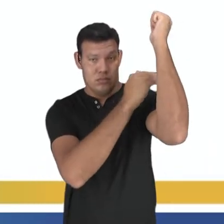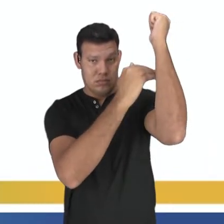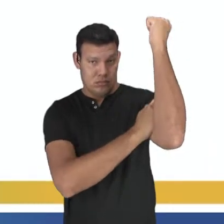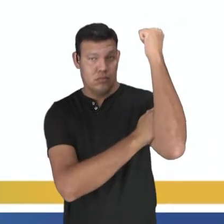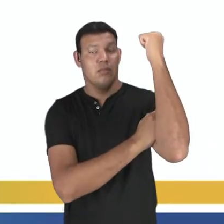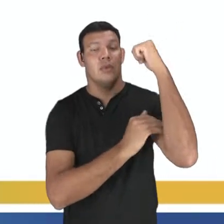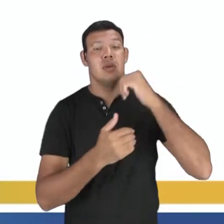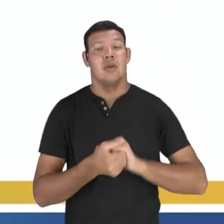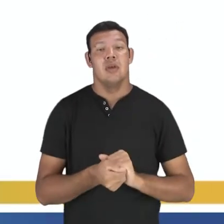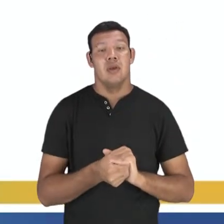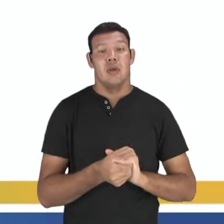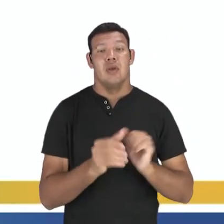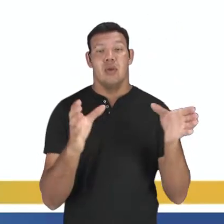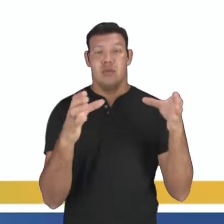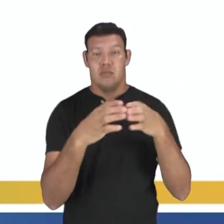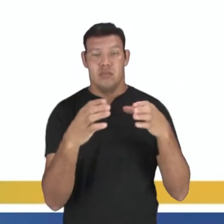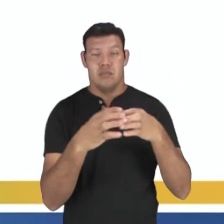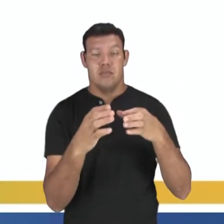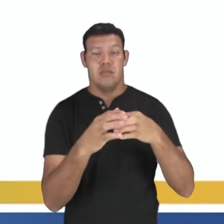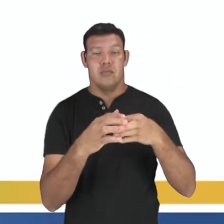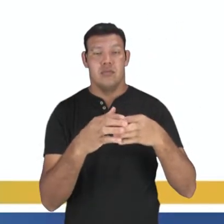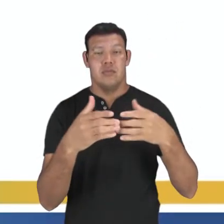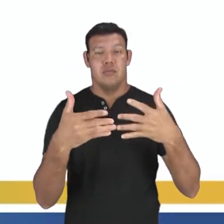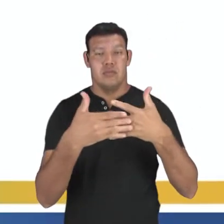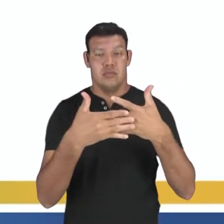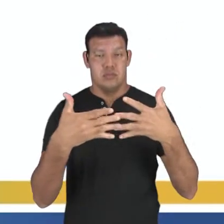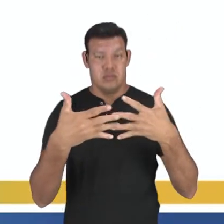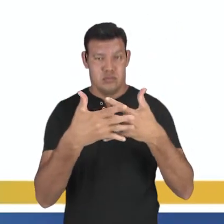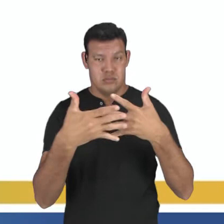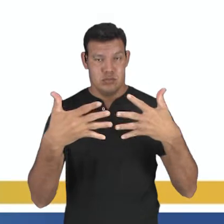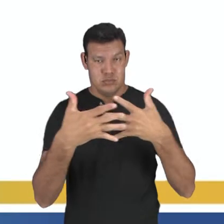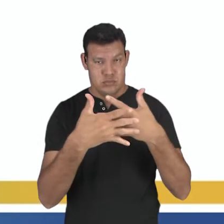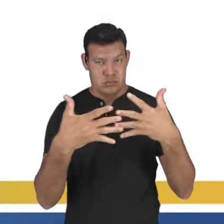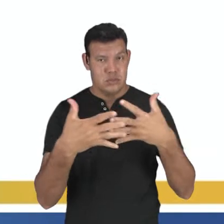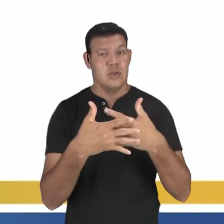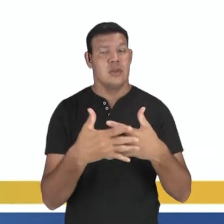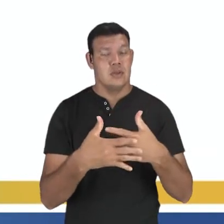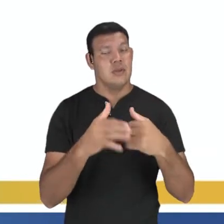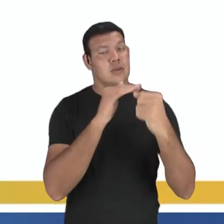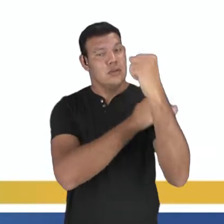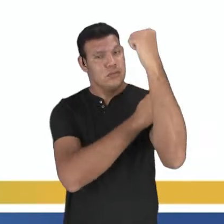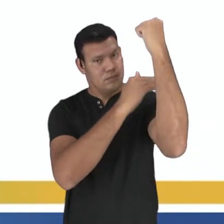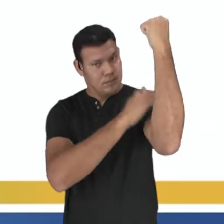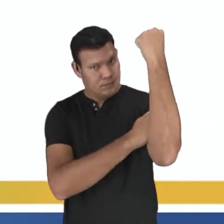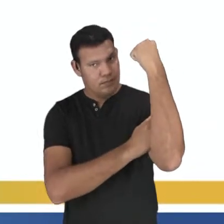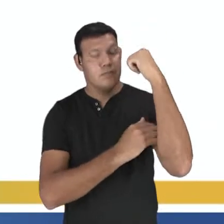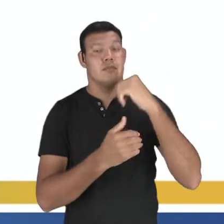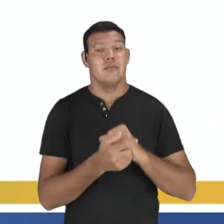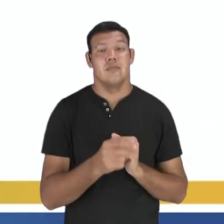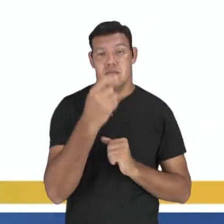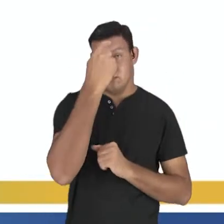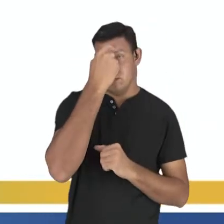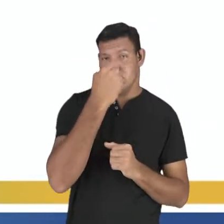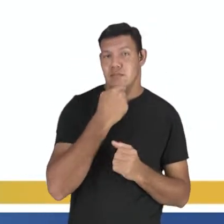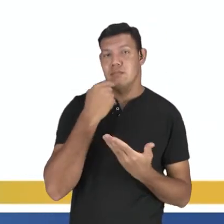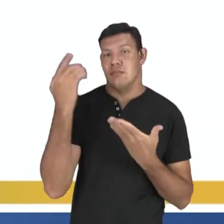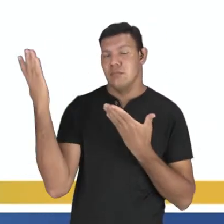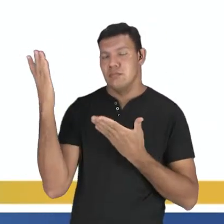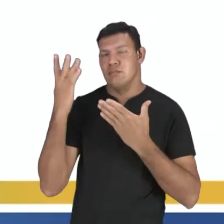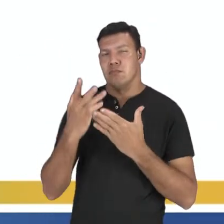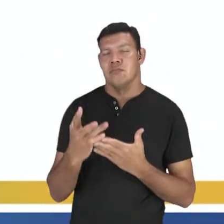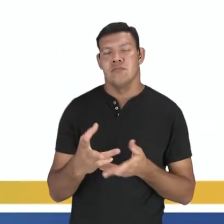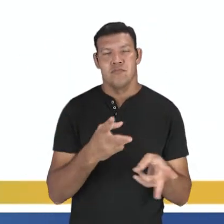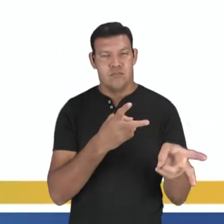ele é constituído por um conjunto de tecidos bem específico, no caso, tecido muscular. Nessa imagem aí, a gente